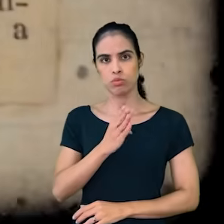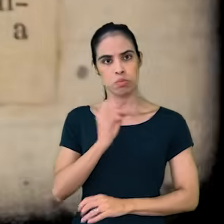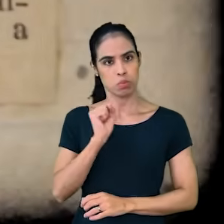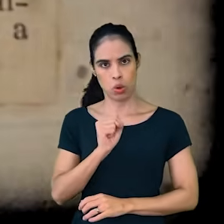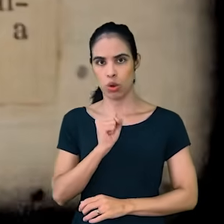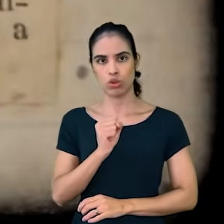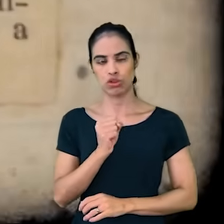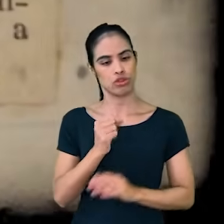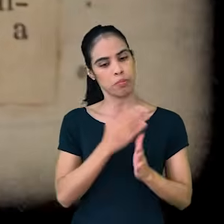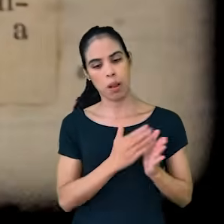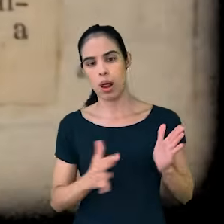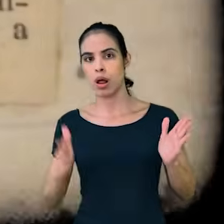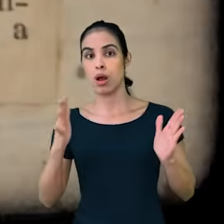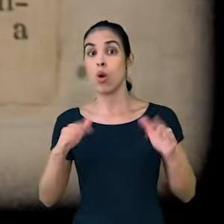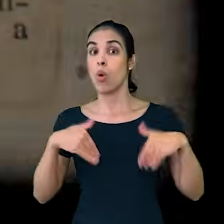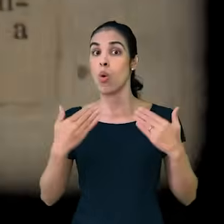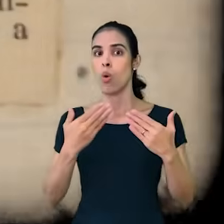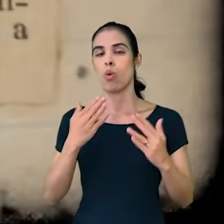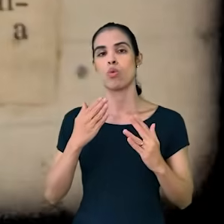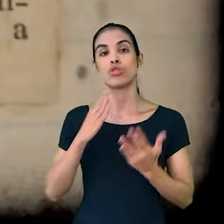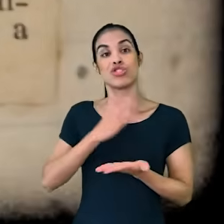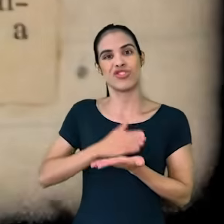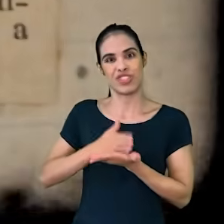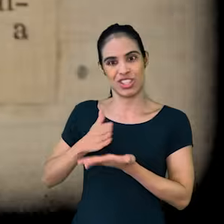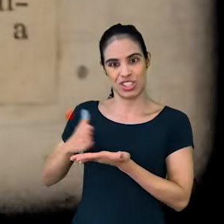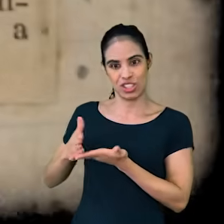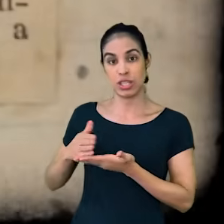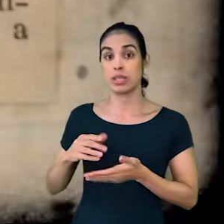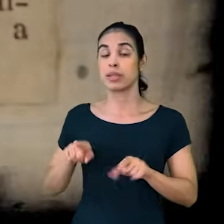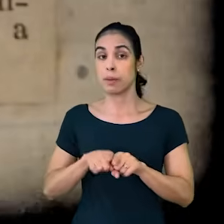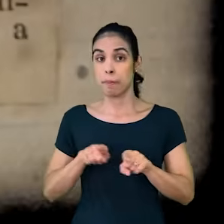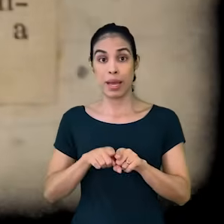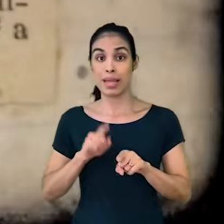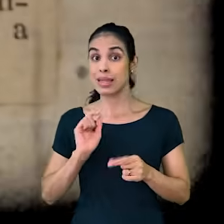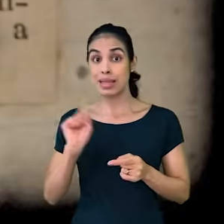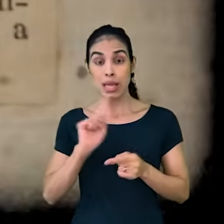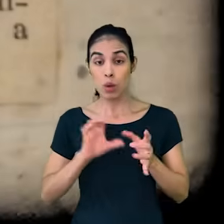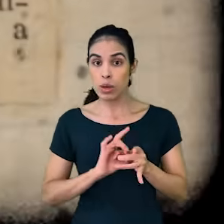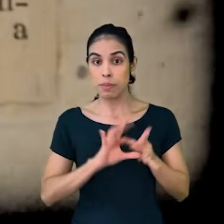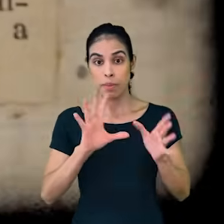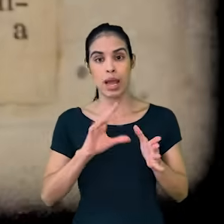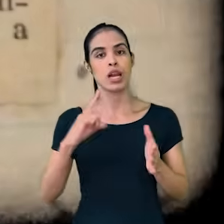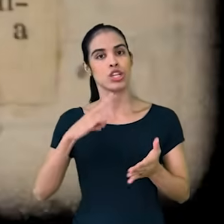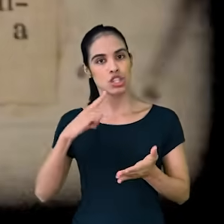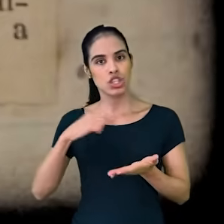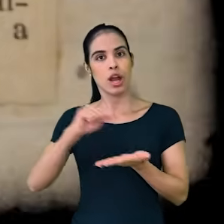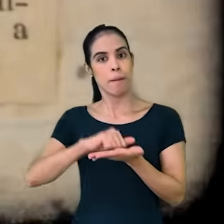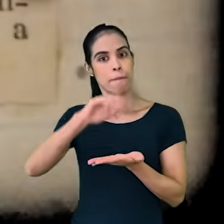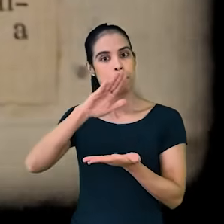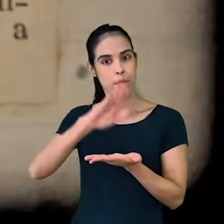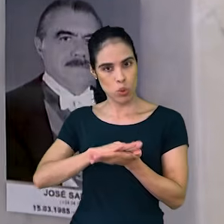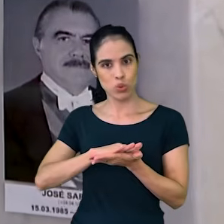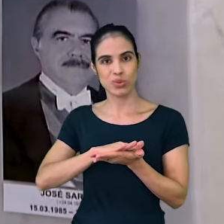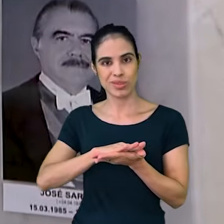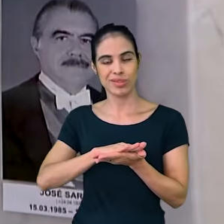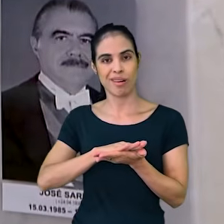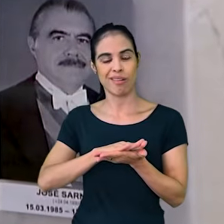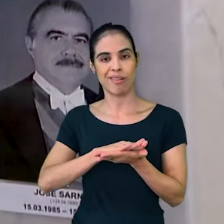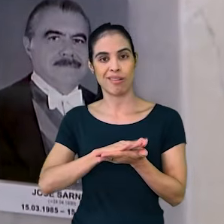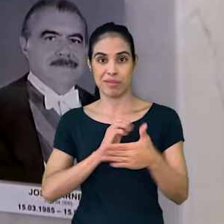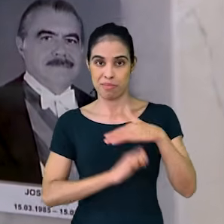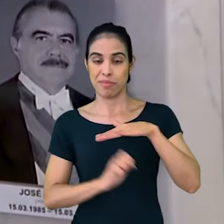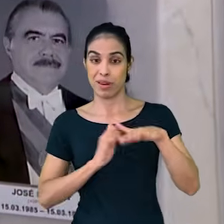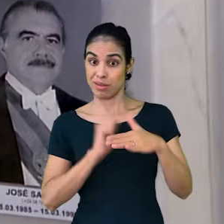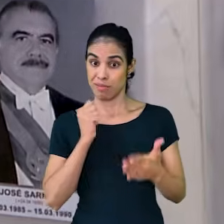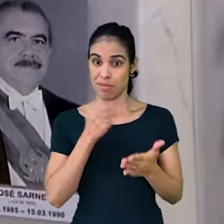ou parceladamente e estabelecia multa aos infratores de até 2 milhões de réis. 10